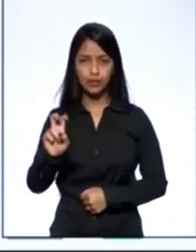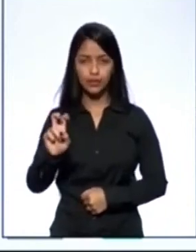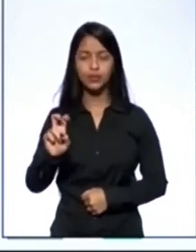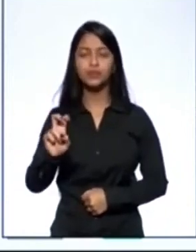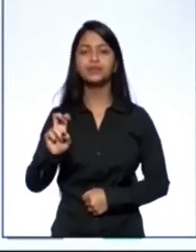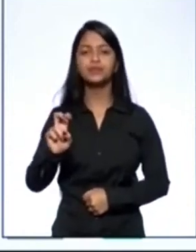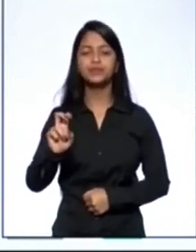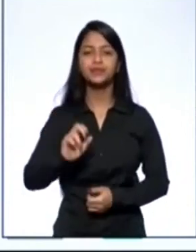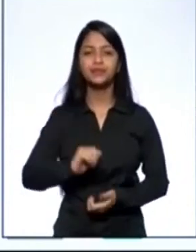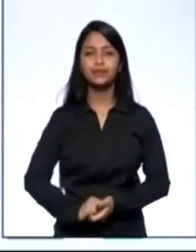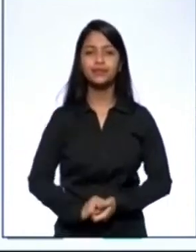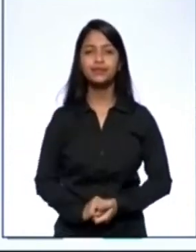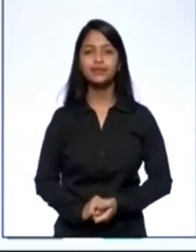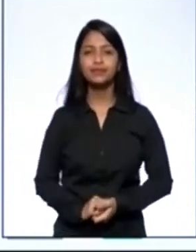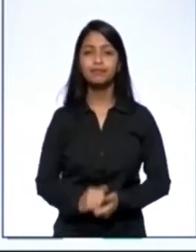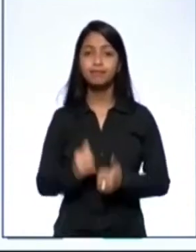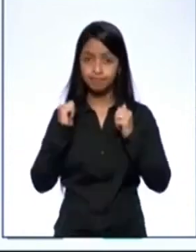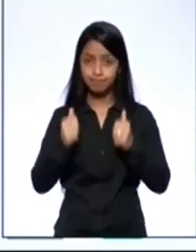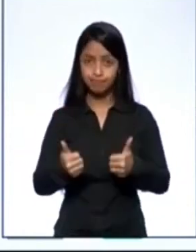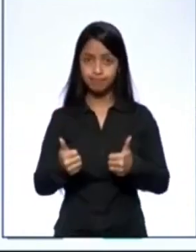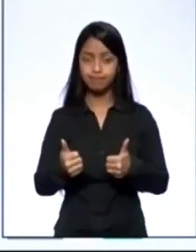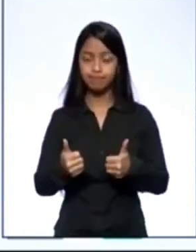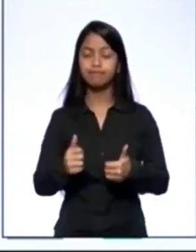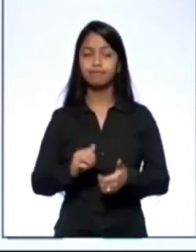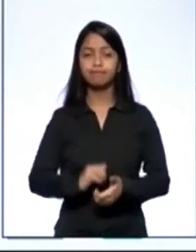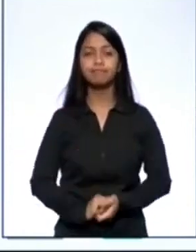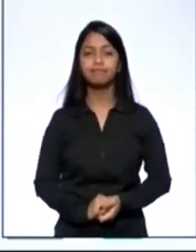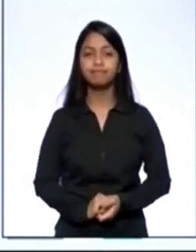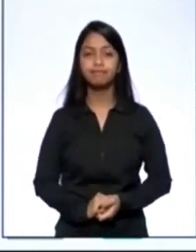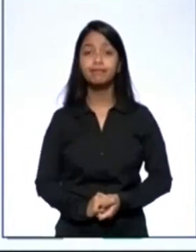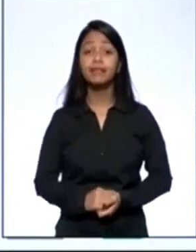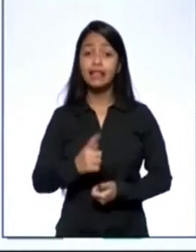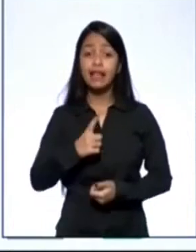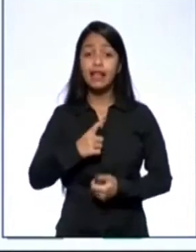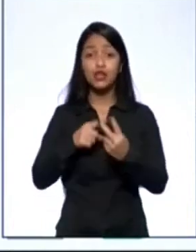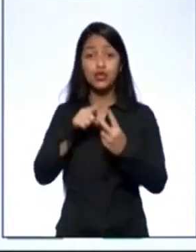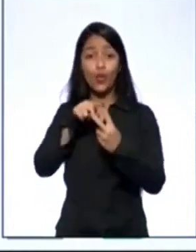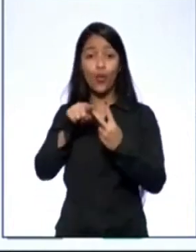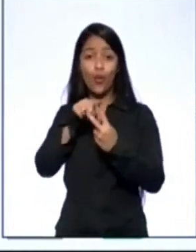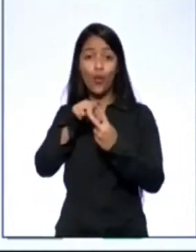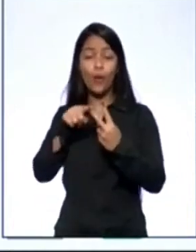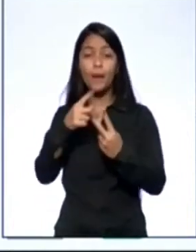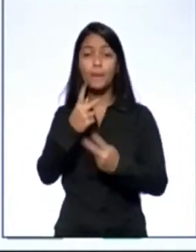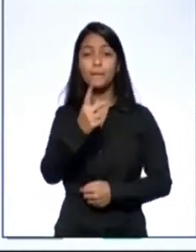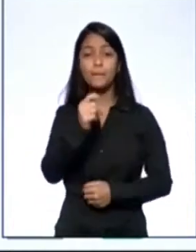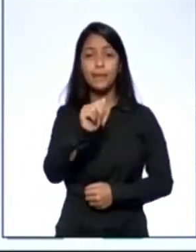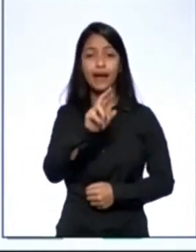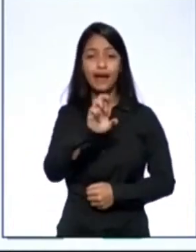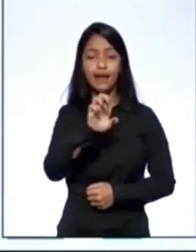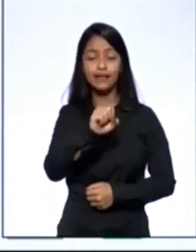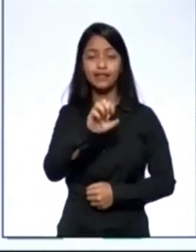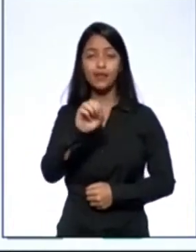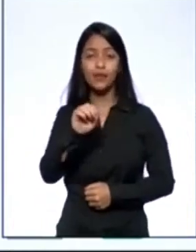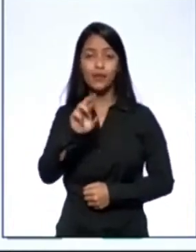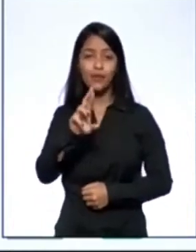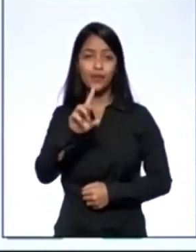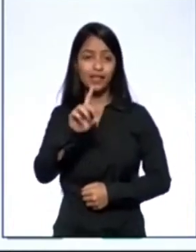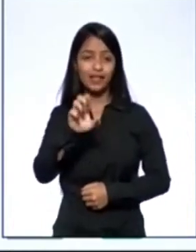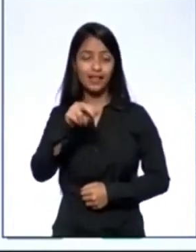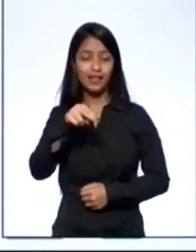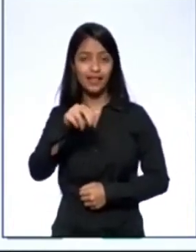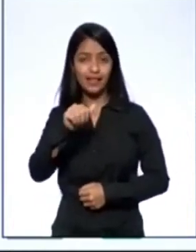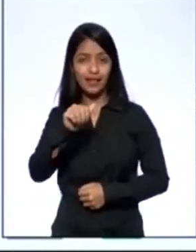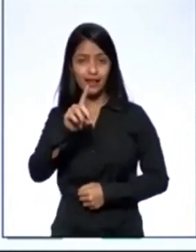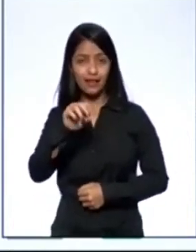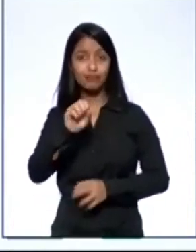1995 Tá bom você tem dois pares ordenados conhecidos e um terceiro que ele